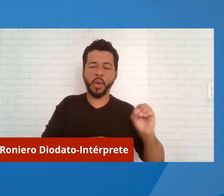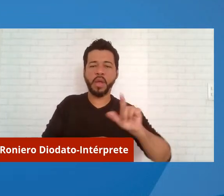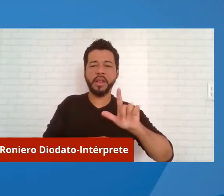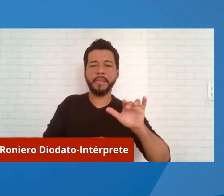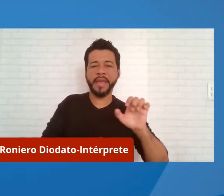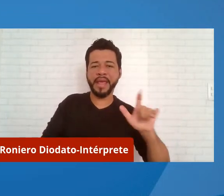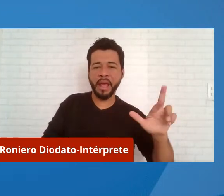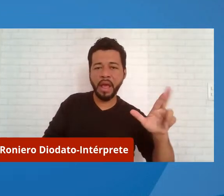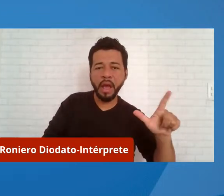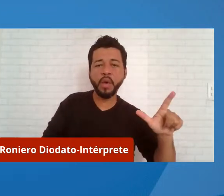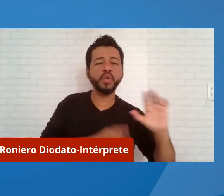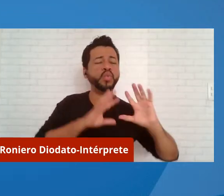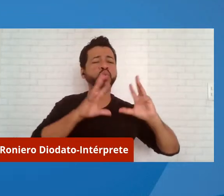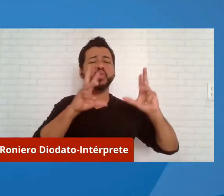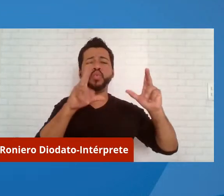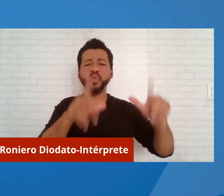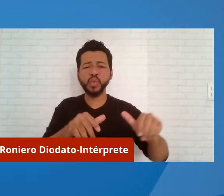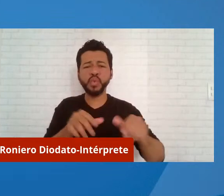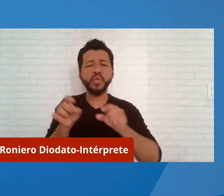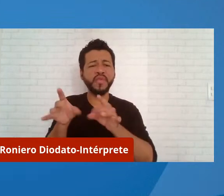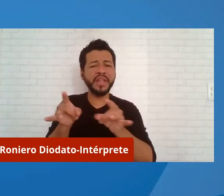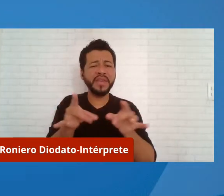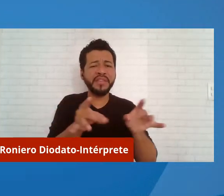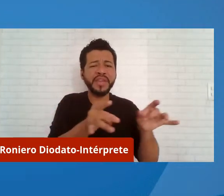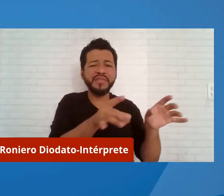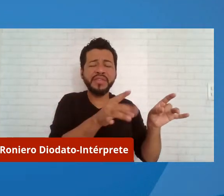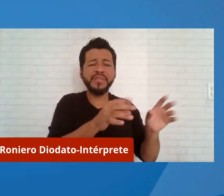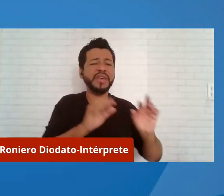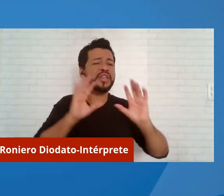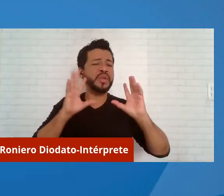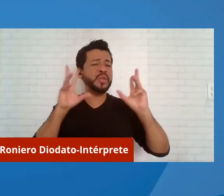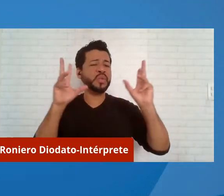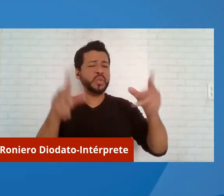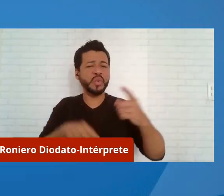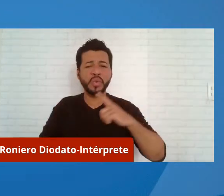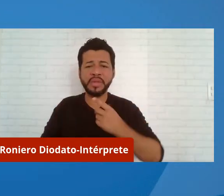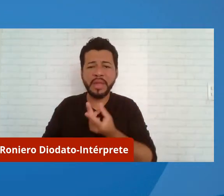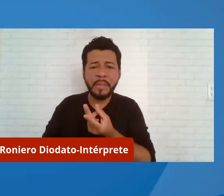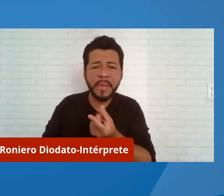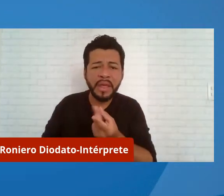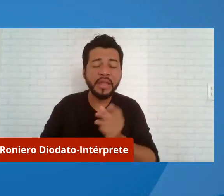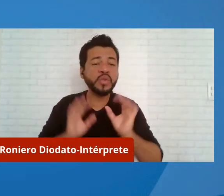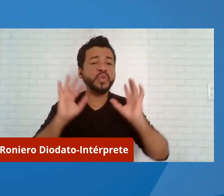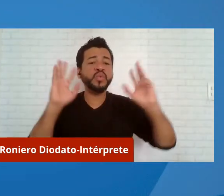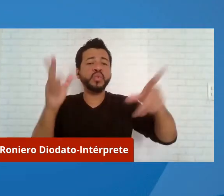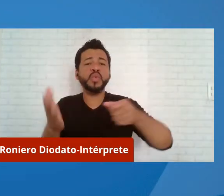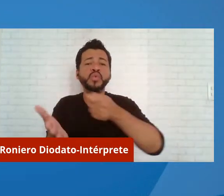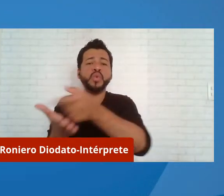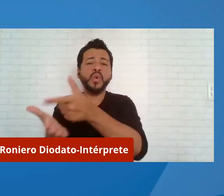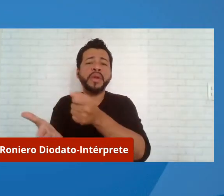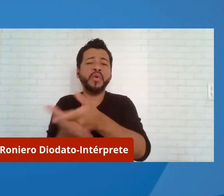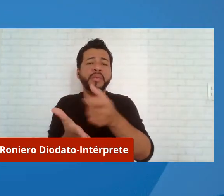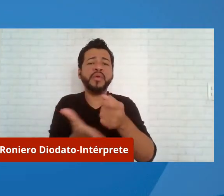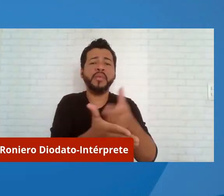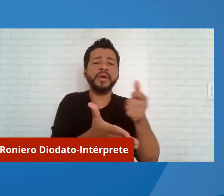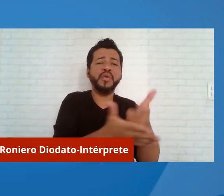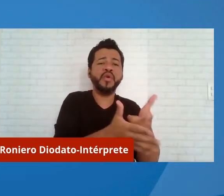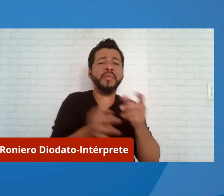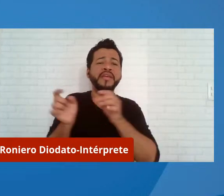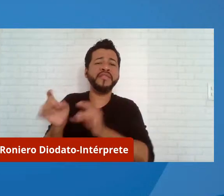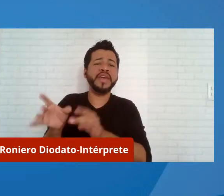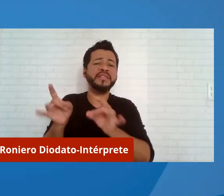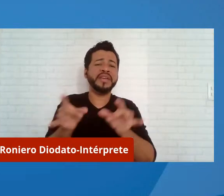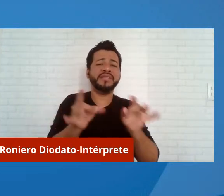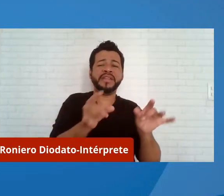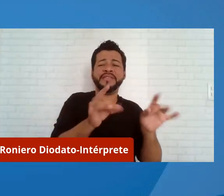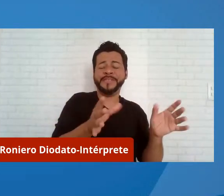tudo é mercadoria, tudo tem preço, tudo se compra, tudo se vende e assim por diante.